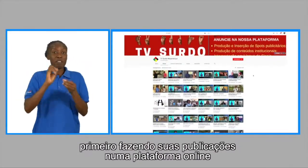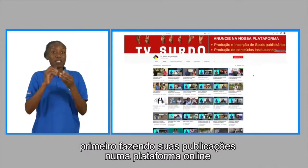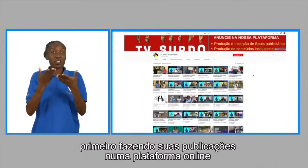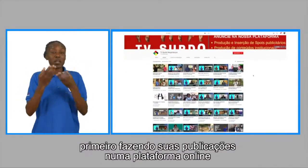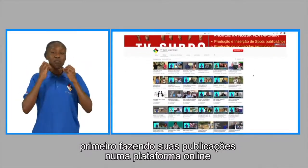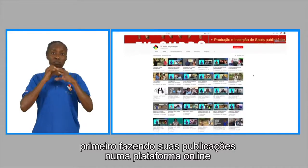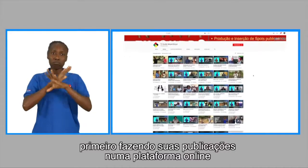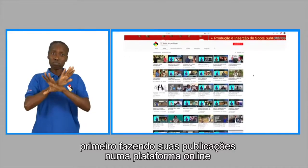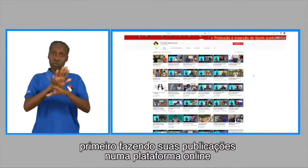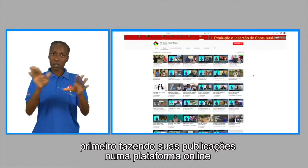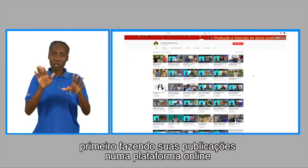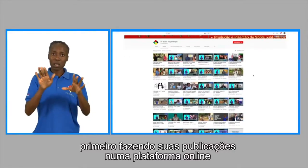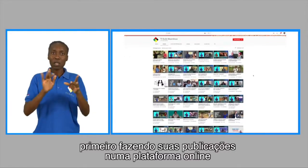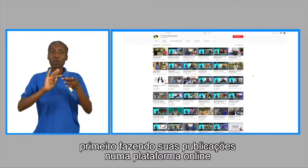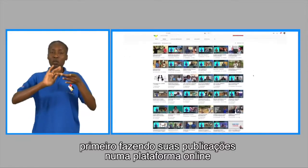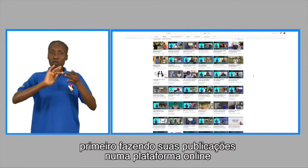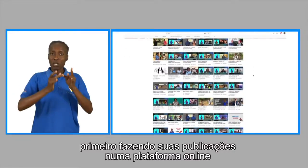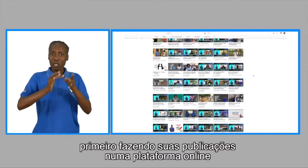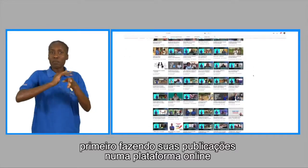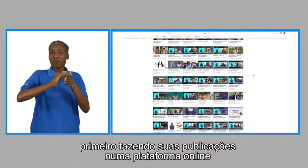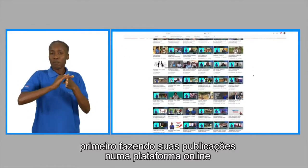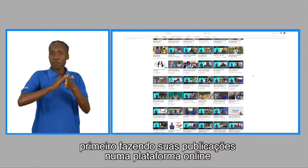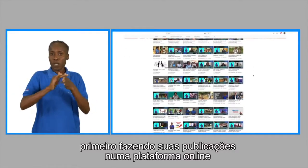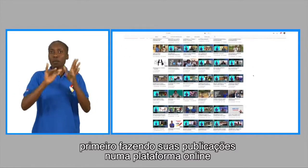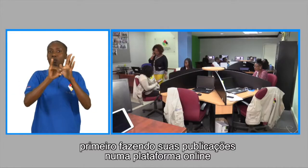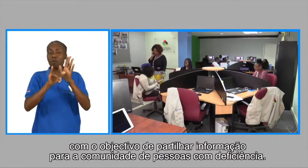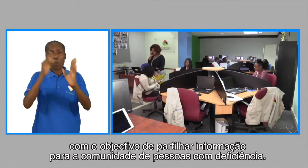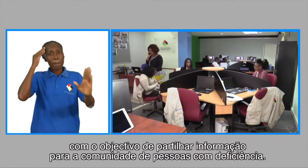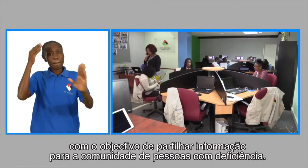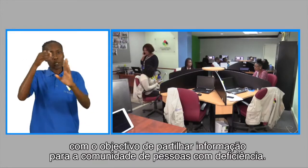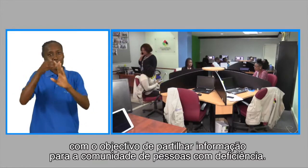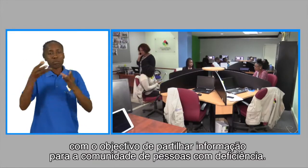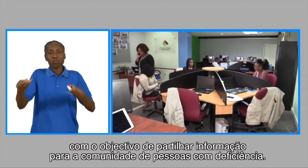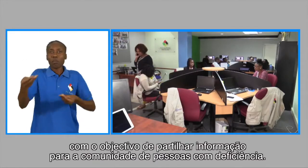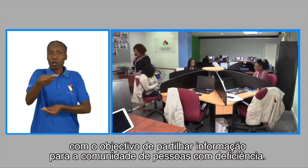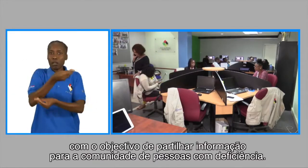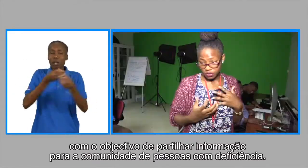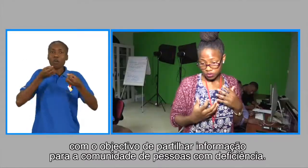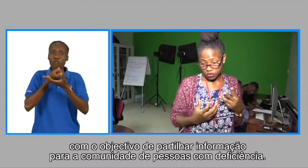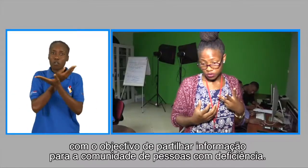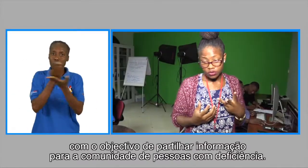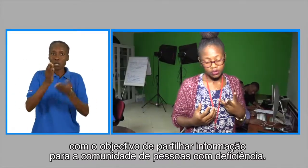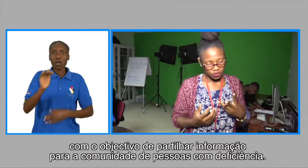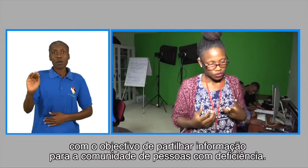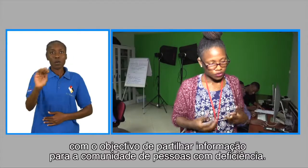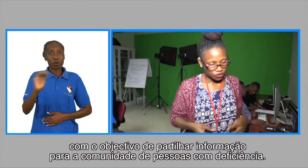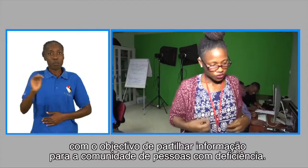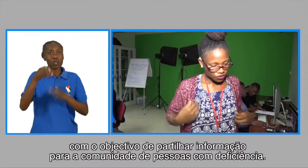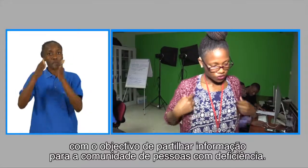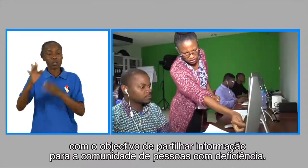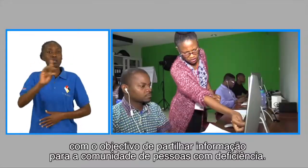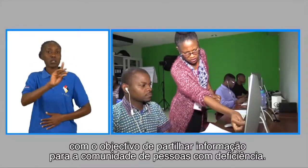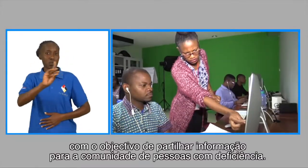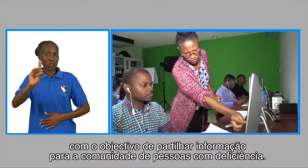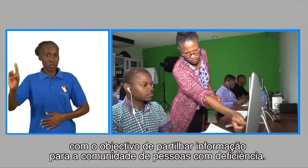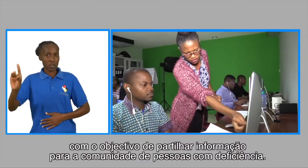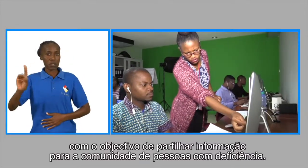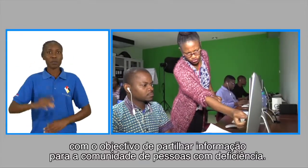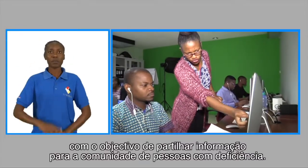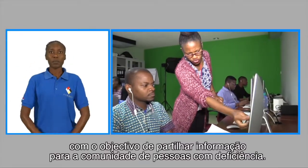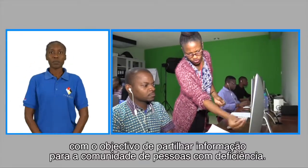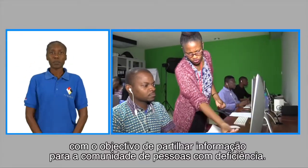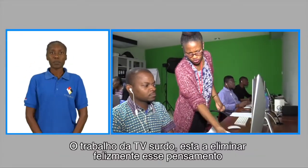primeiro fazendo suas publicações numa plataforma online, com o objetivo de partilhar informação para a comunidade de pessoas